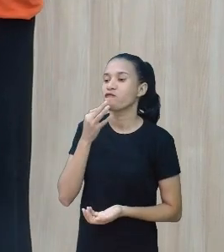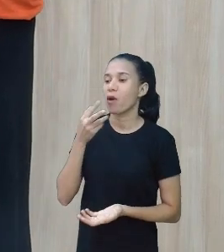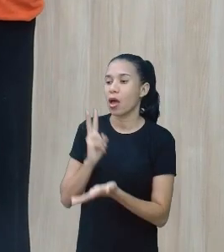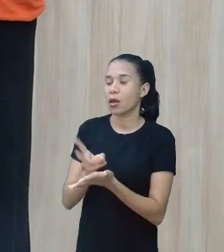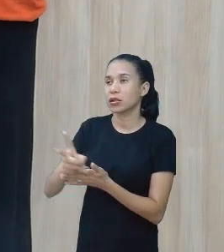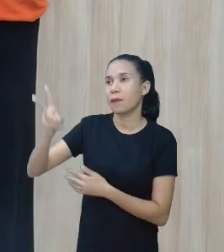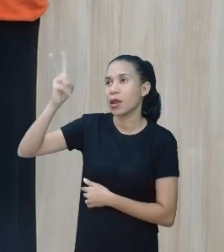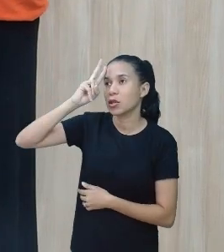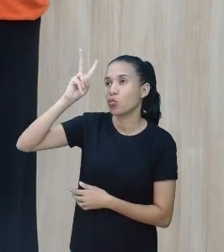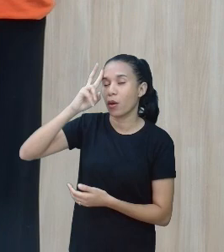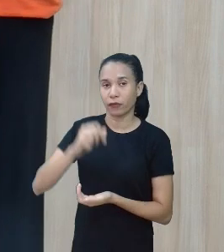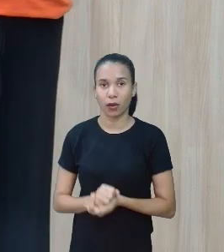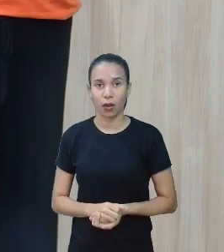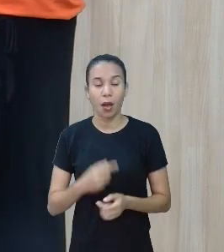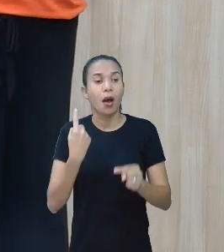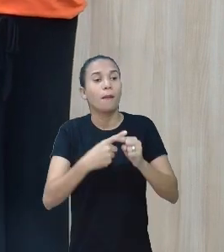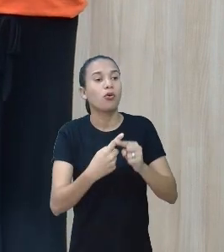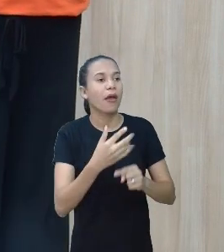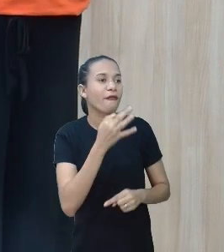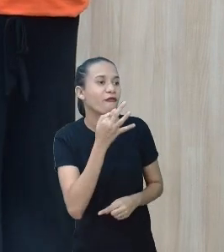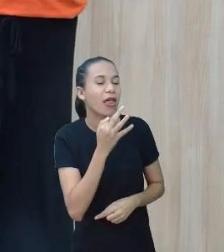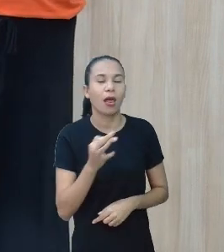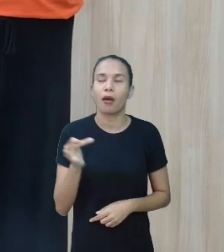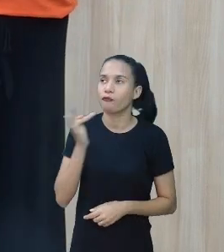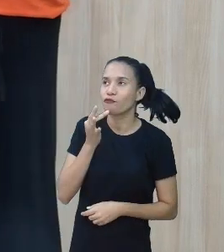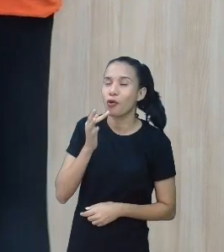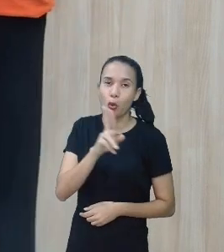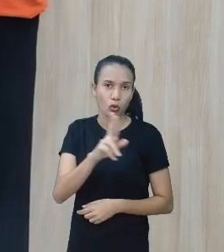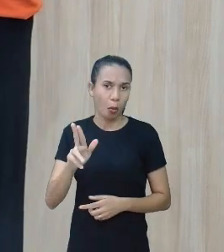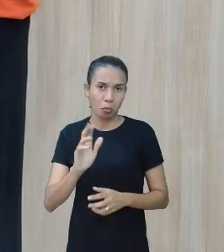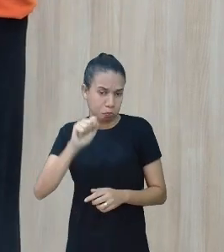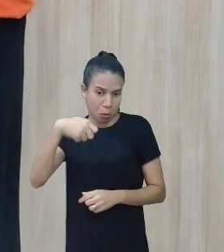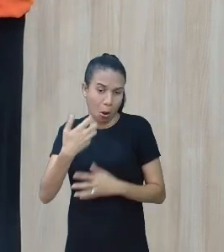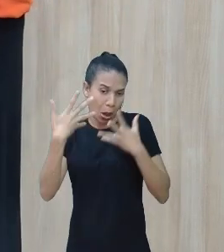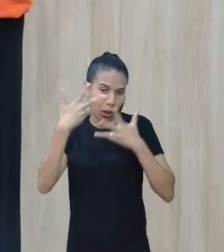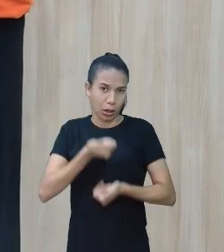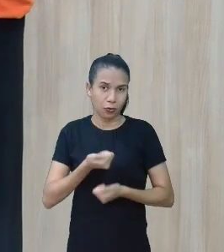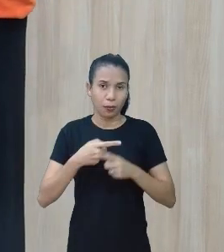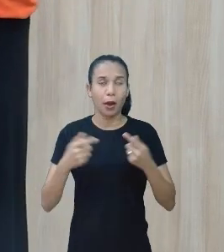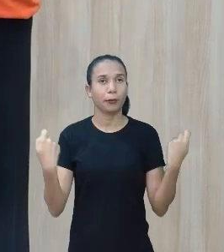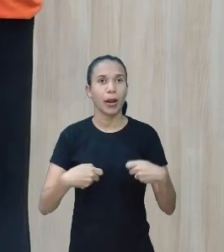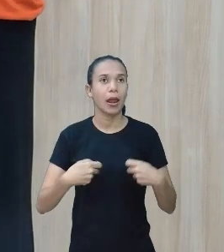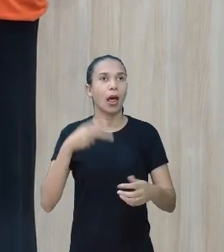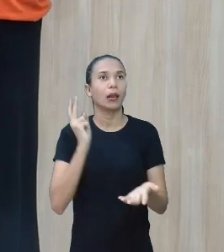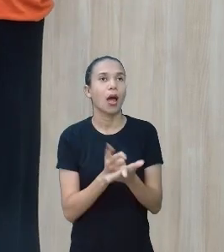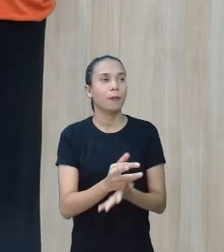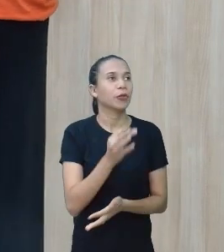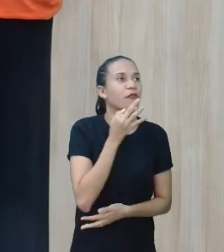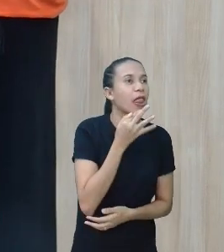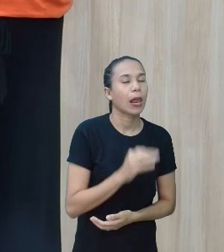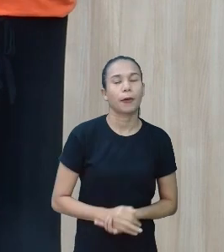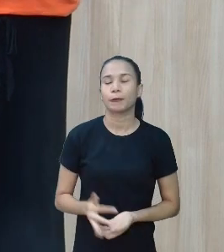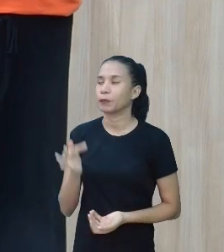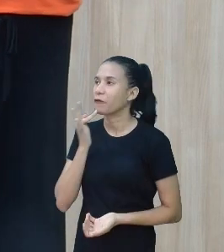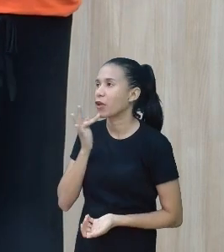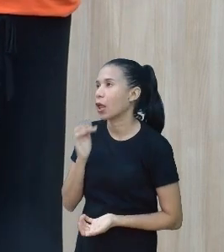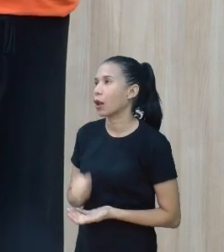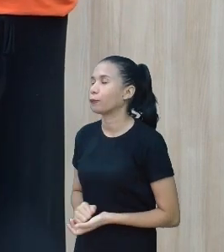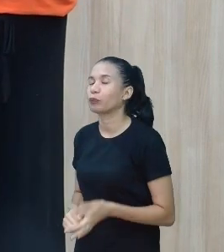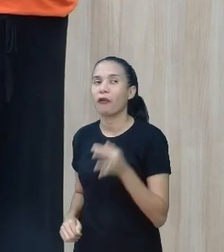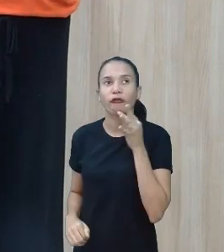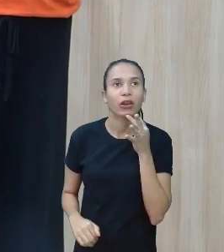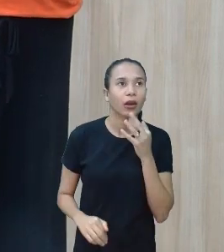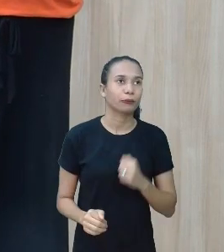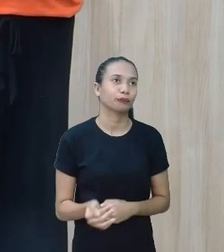repetir Fernanda, Fernanda? Meu nome é lindo, obrigada. Mas eu não preciso estar repetindo o tempo todo Fernanda, Fernanda, tá? Eu posso